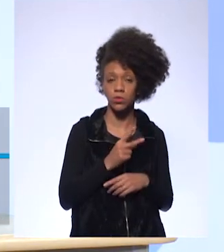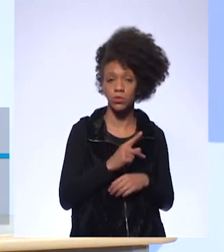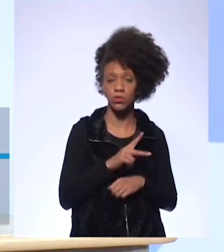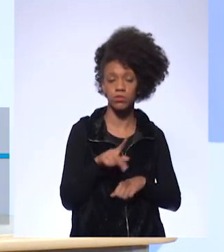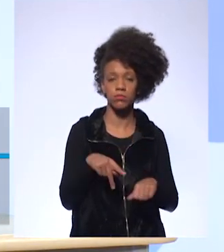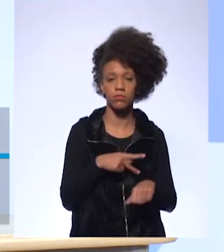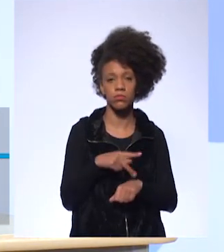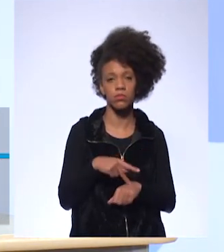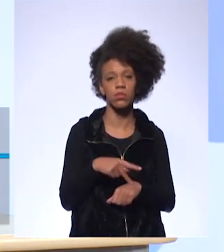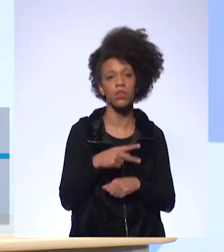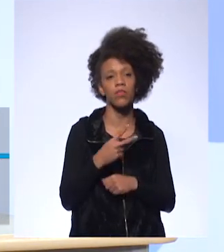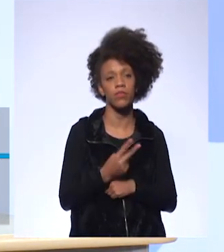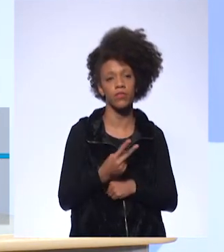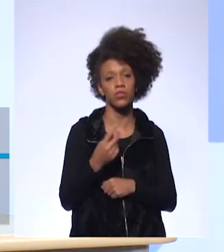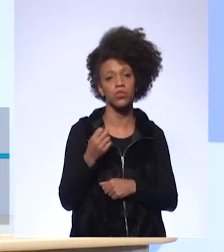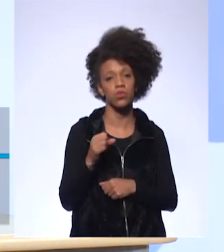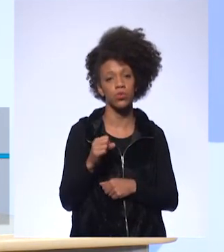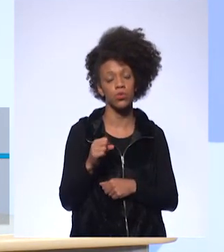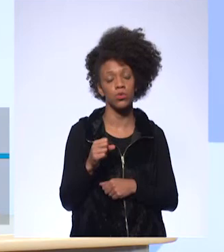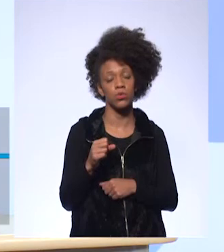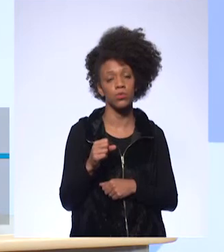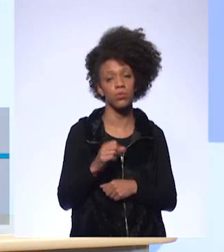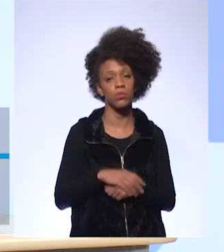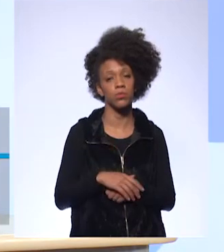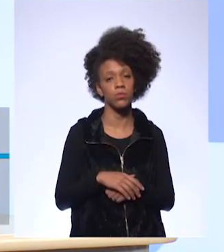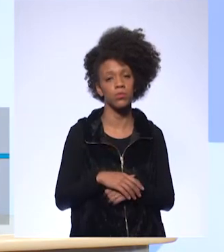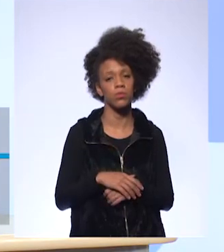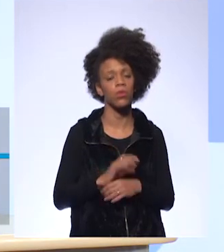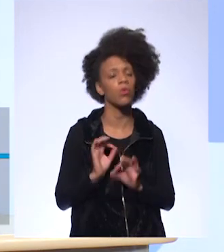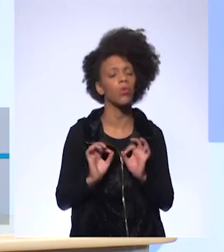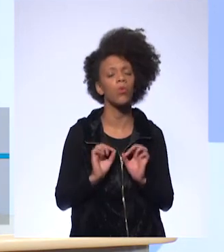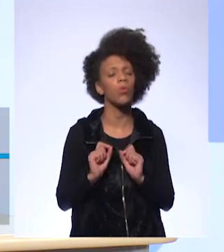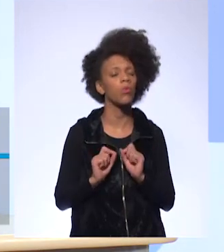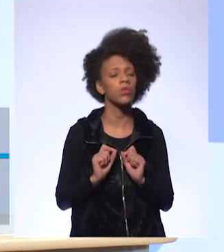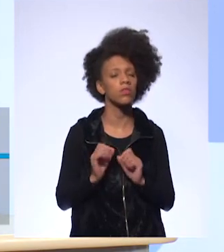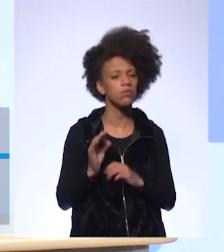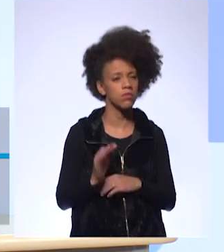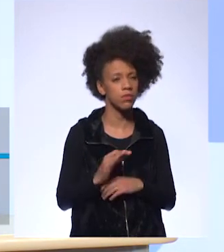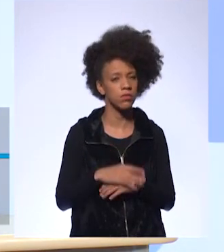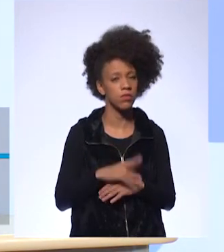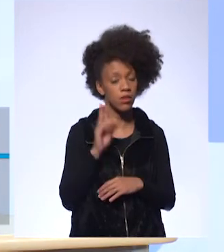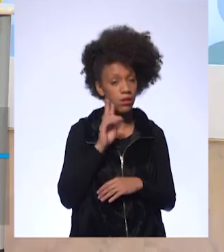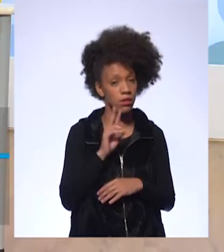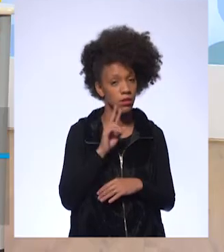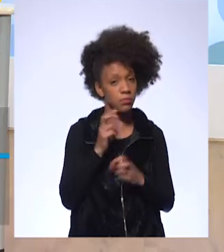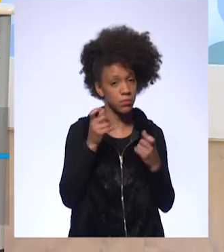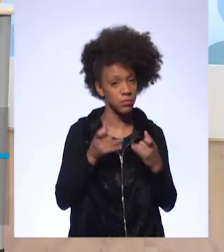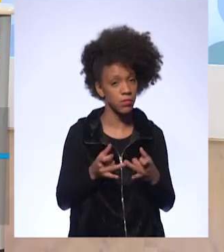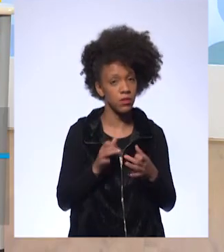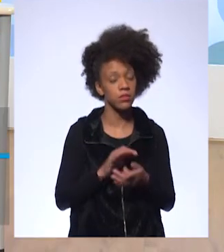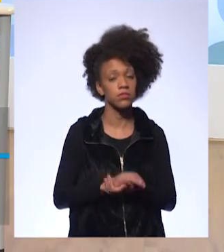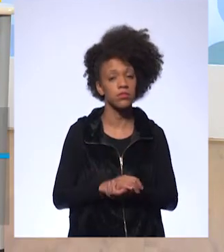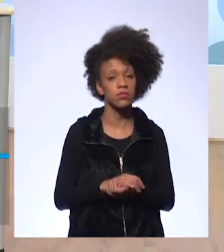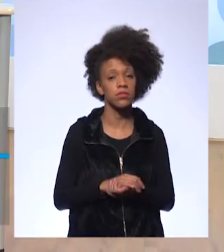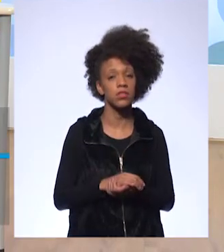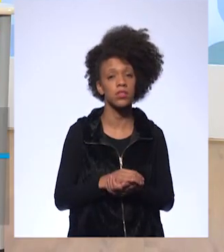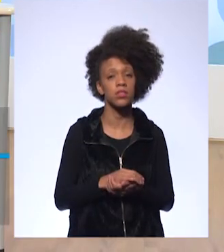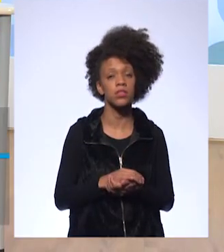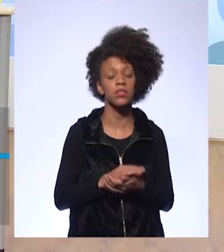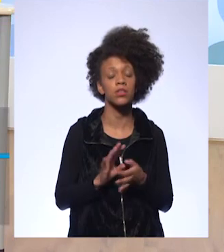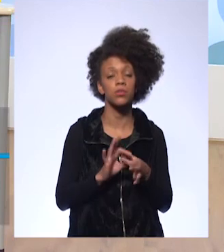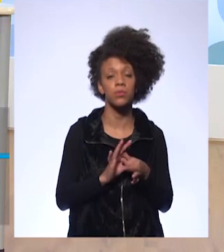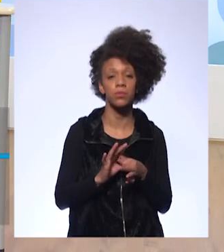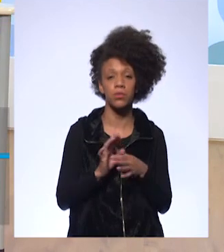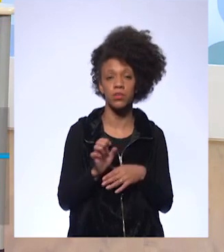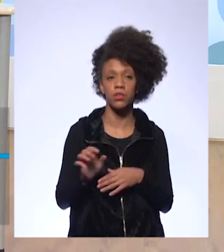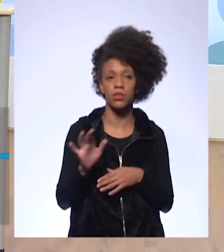Europeia tem 28 países. O que está correto aí, professor Antônio? Então, lembra que foi falado aí que o Reino Unido